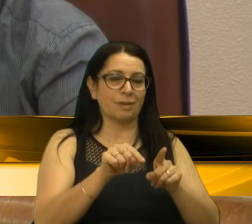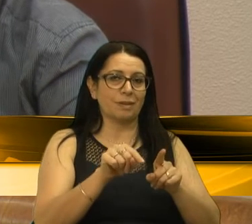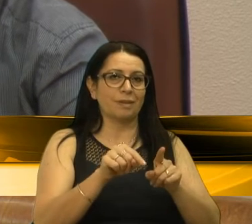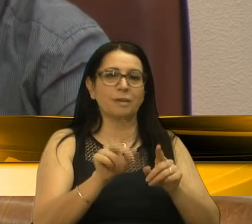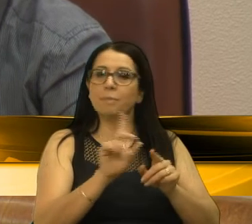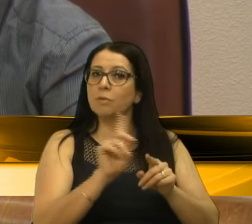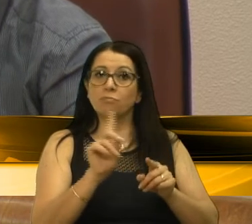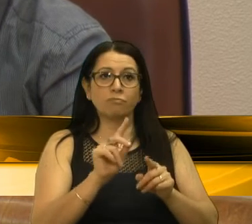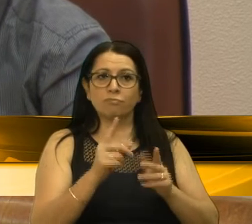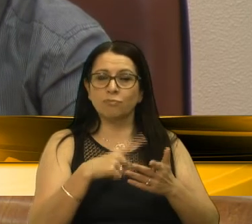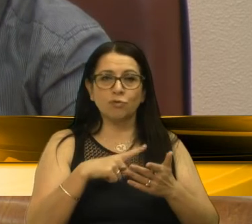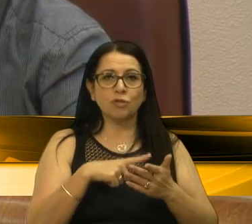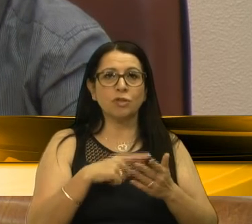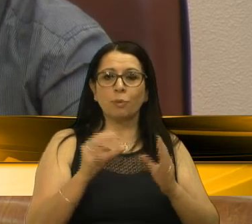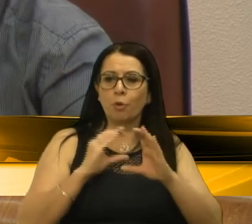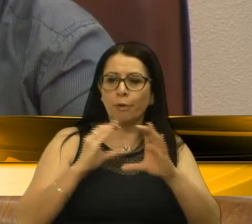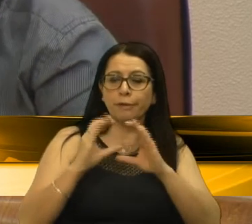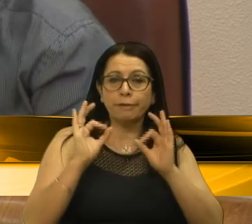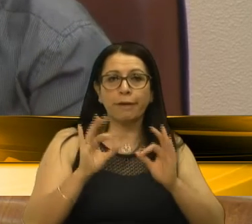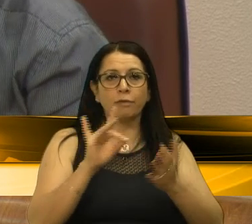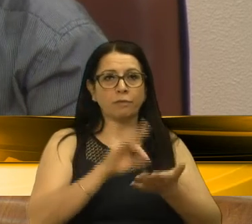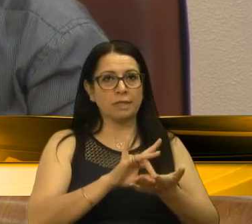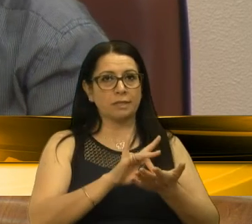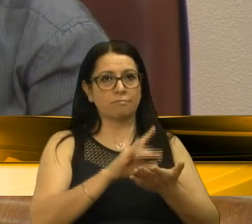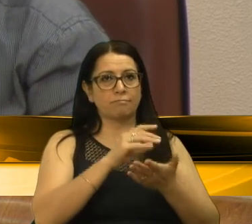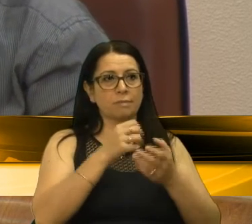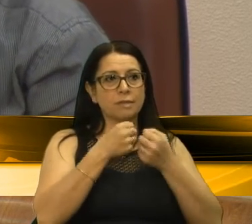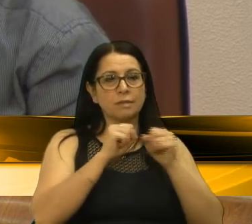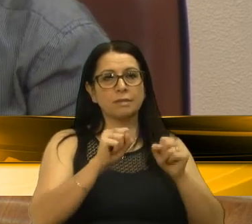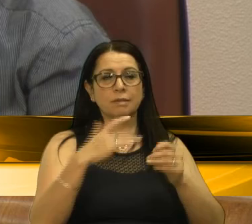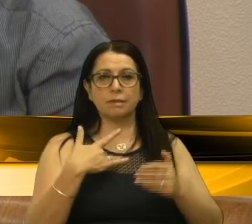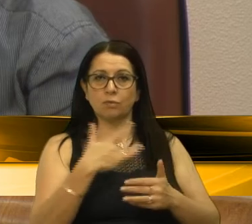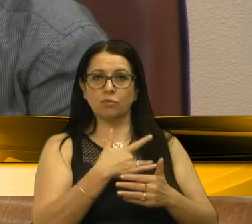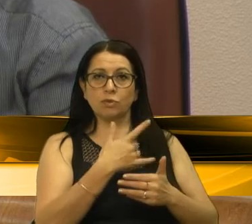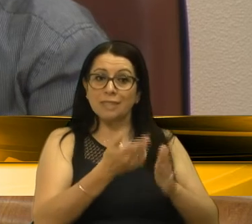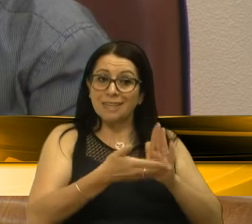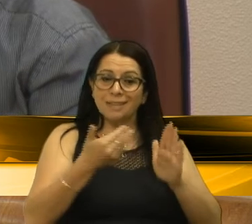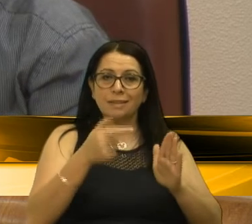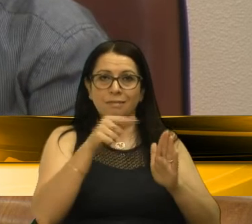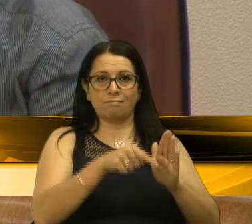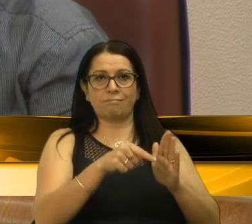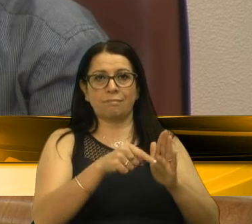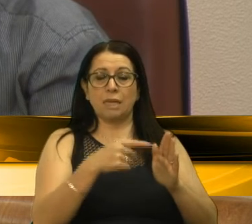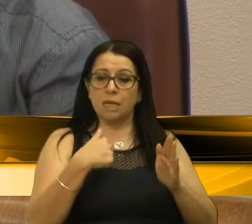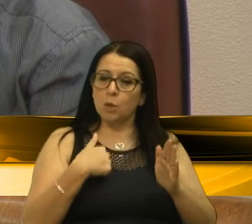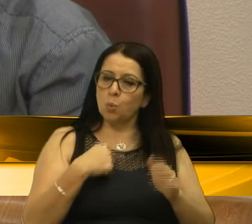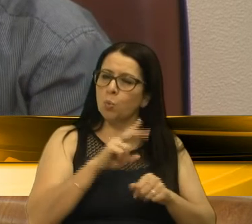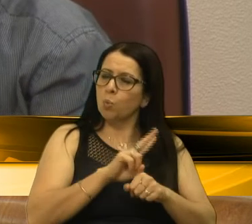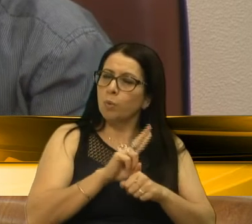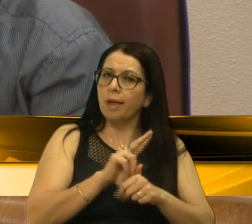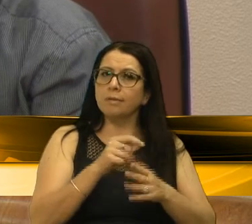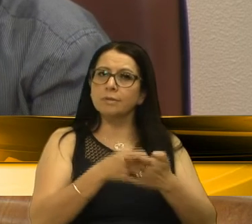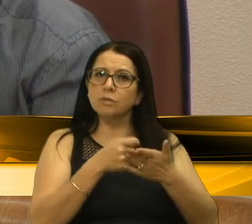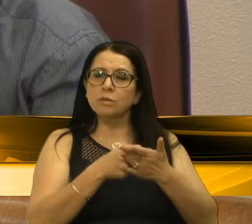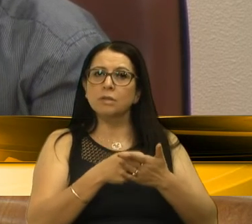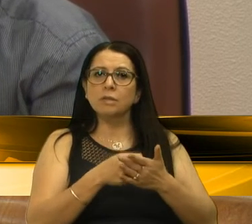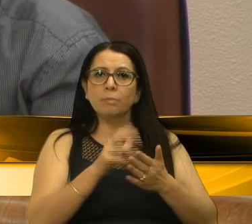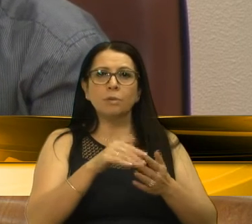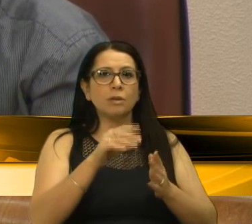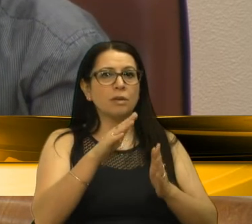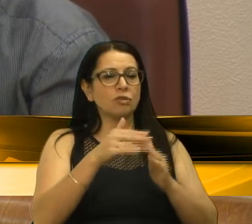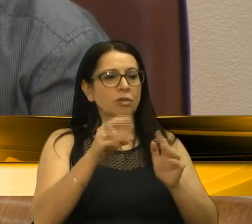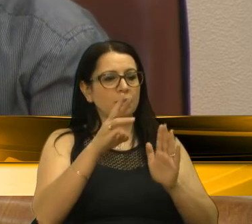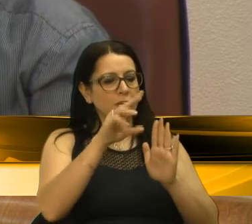ainda não havia uma comunicação oficial à Secretaria da Saúde de que ela sairia do município. Eu, por cuidado, por diligência, eu expedi 3 ofícios nessa